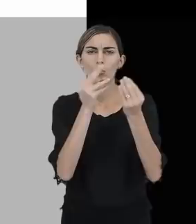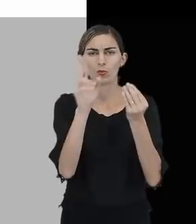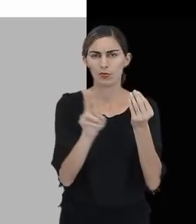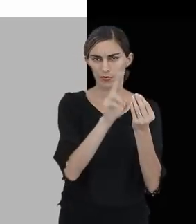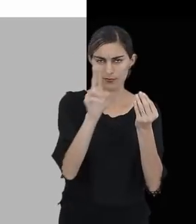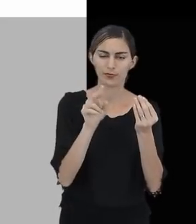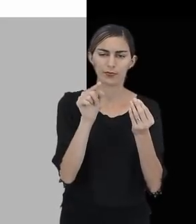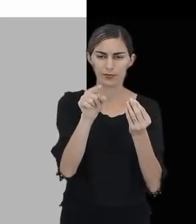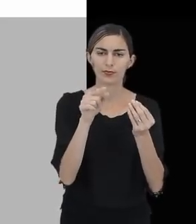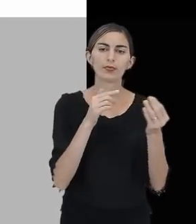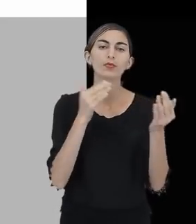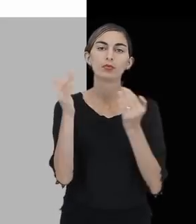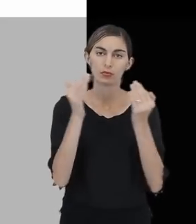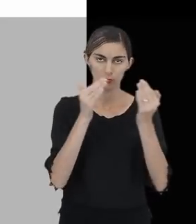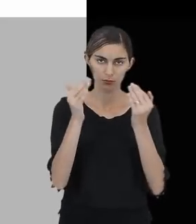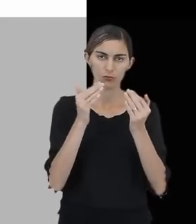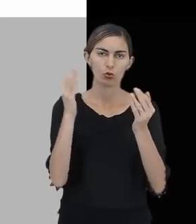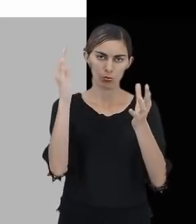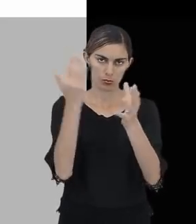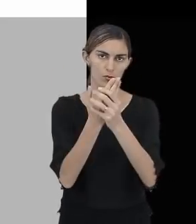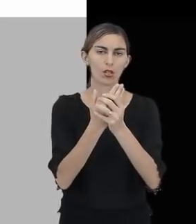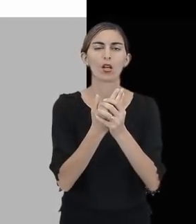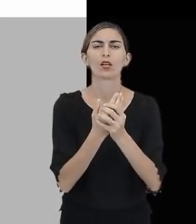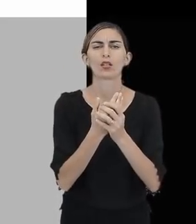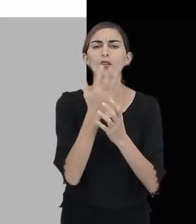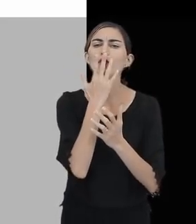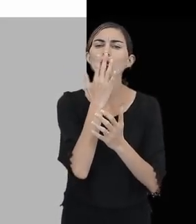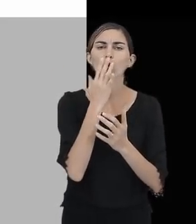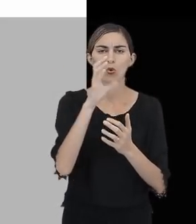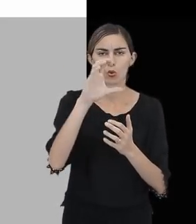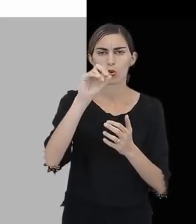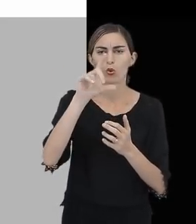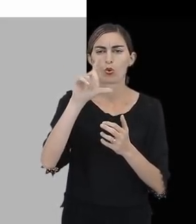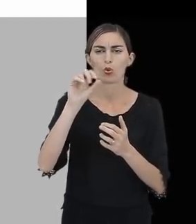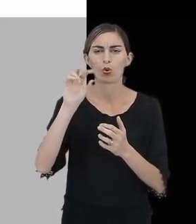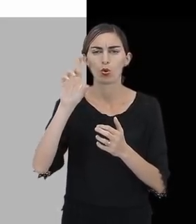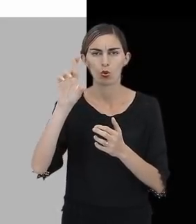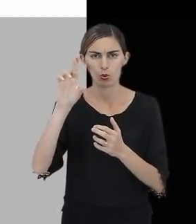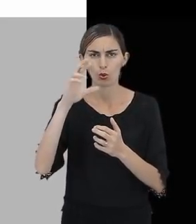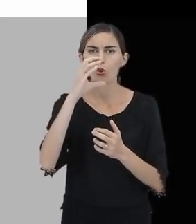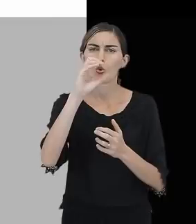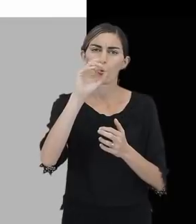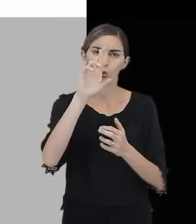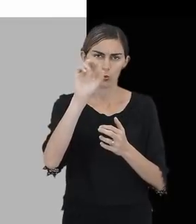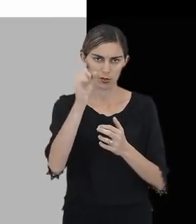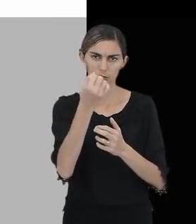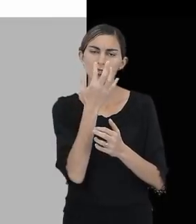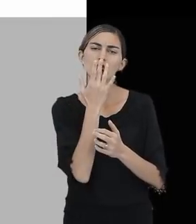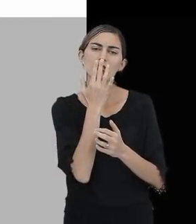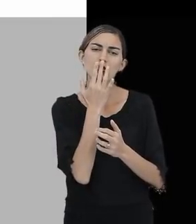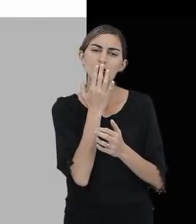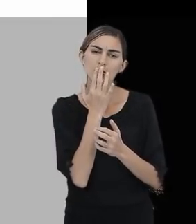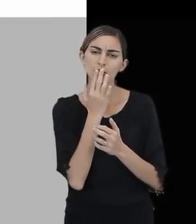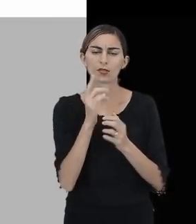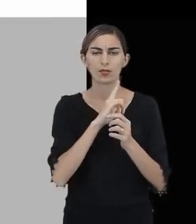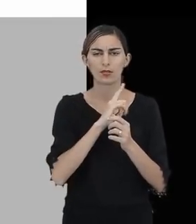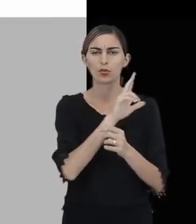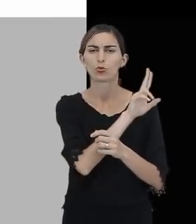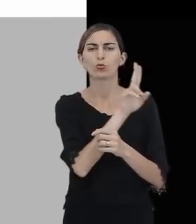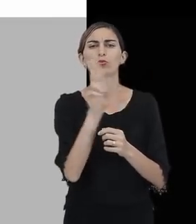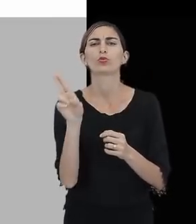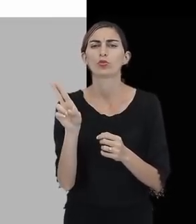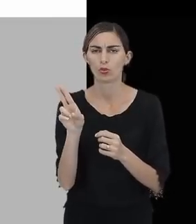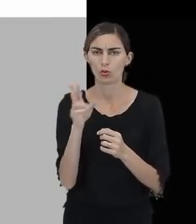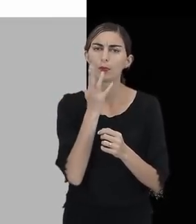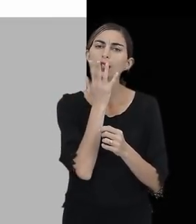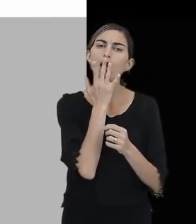Então a gente tem um exemplozinho aqui de um arquivo de colors.xml, que aqui tem o nome